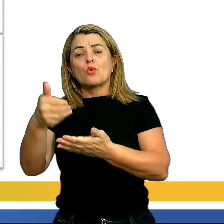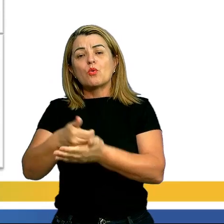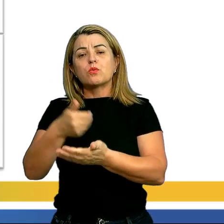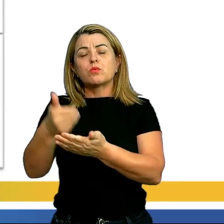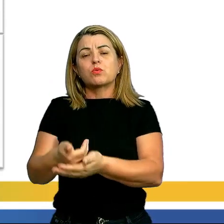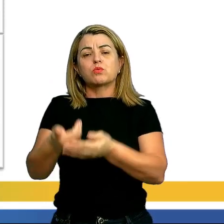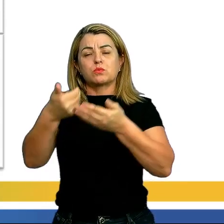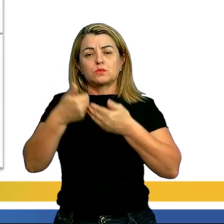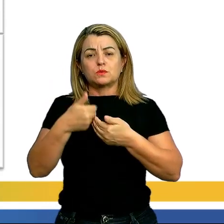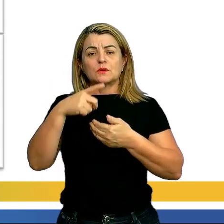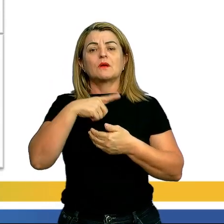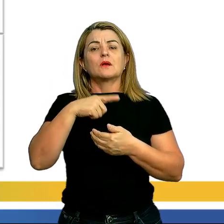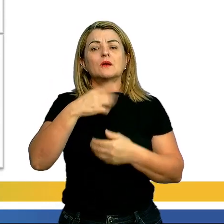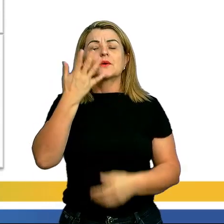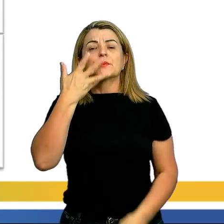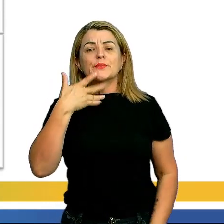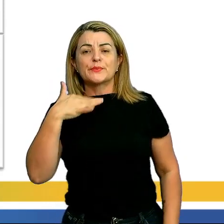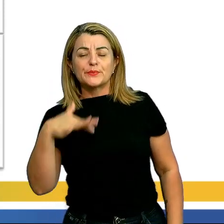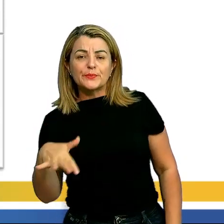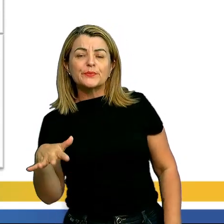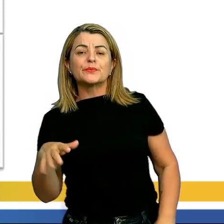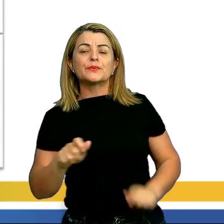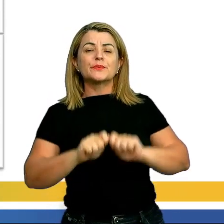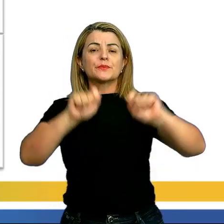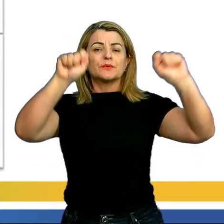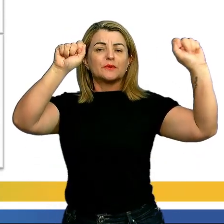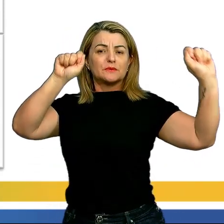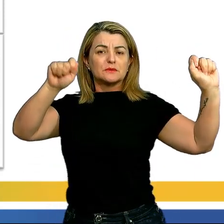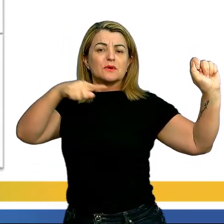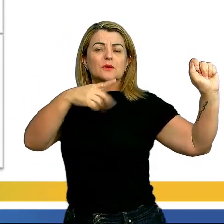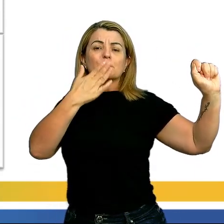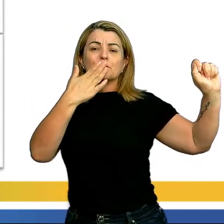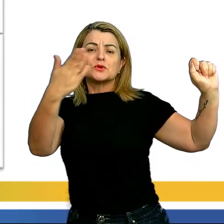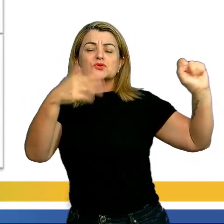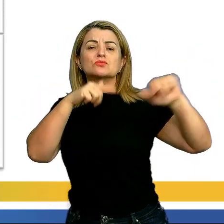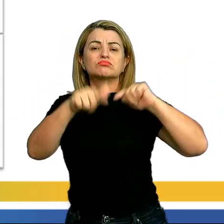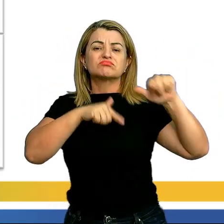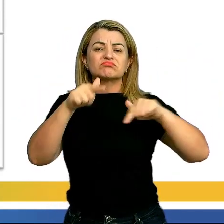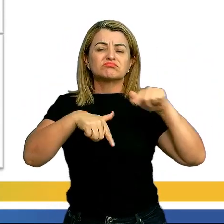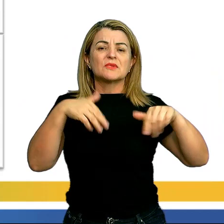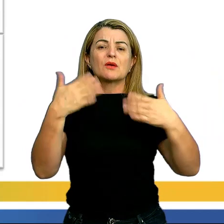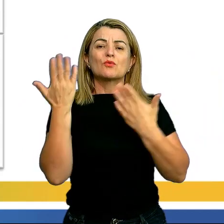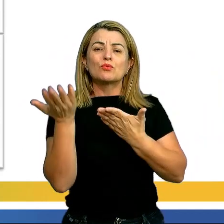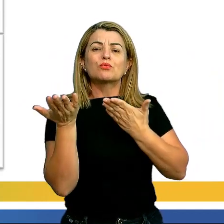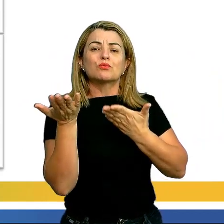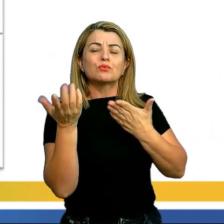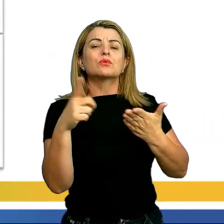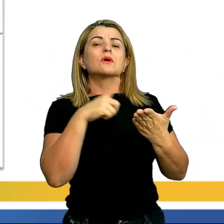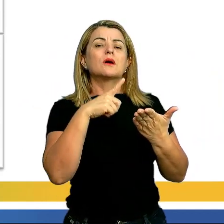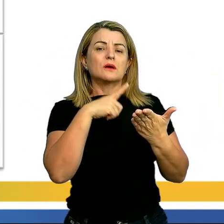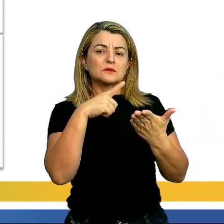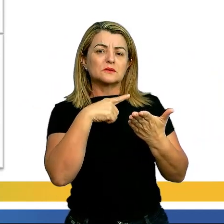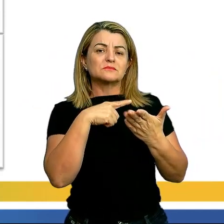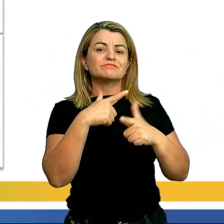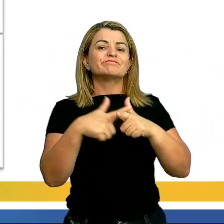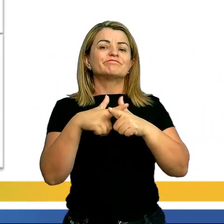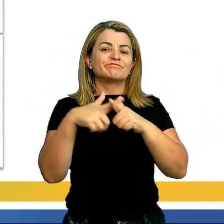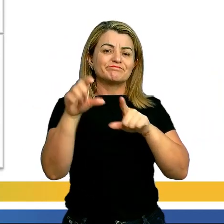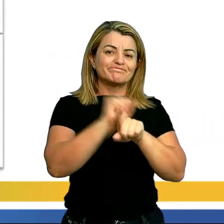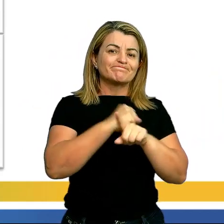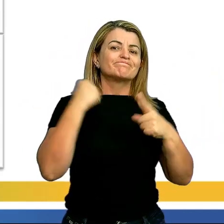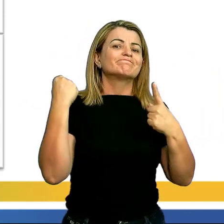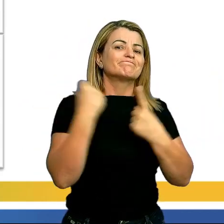caridade. Também temos crianças aí carregando cartazes, pedindo empregos, mendigos, enfim, um problema social